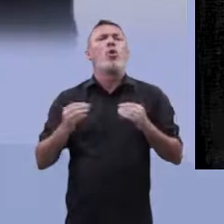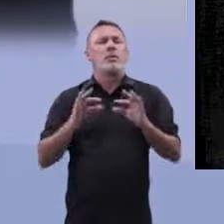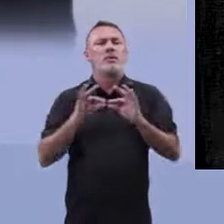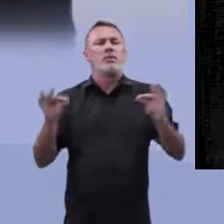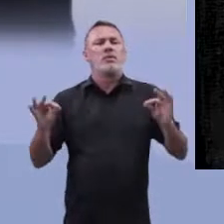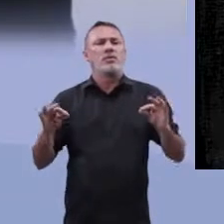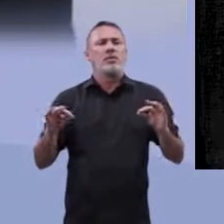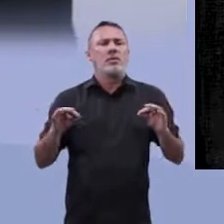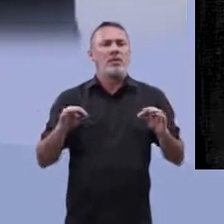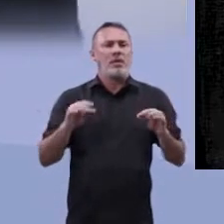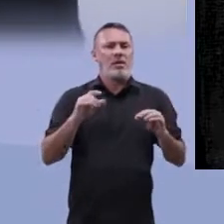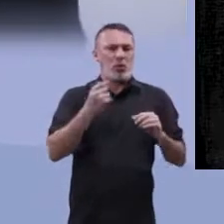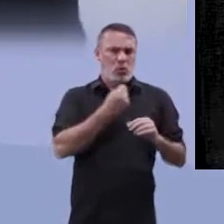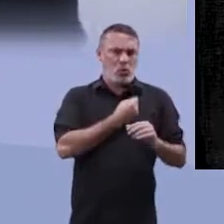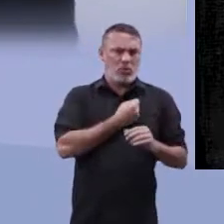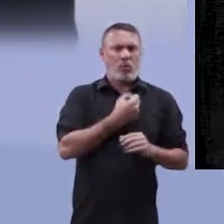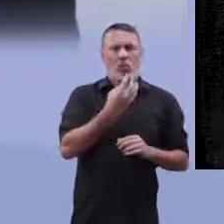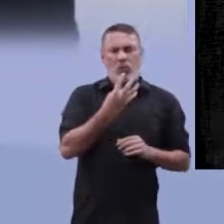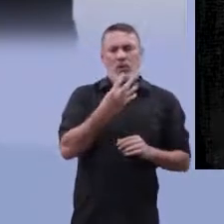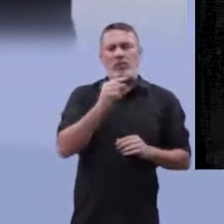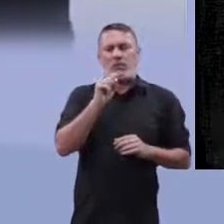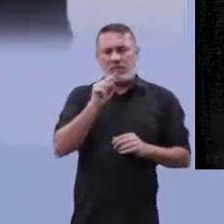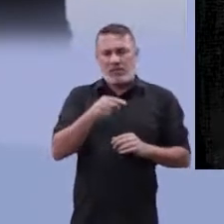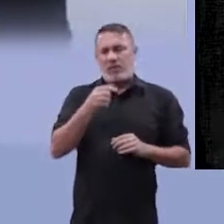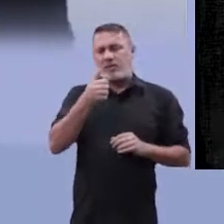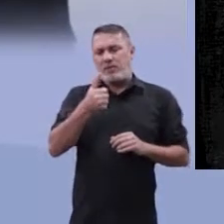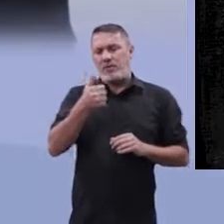se escreve com potência